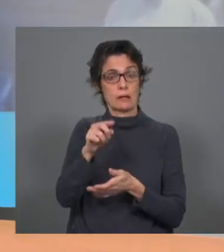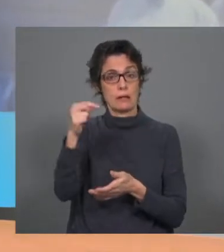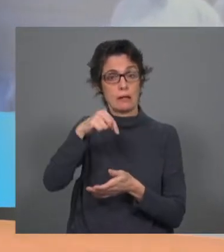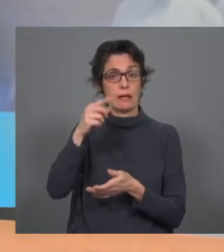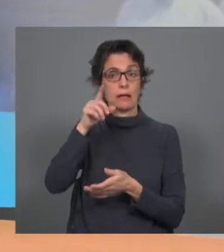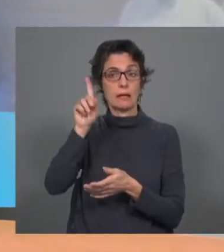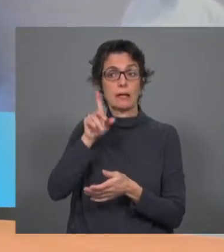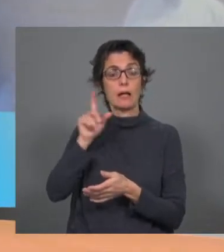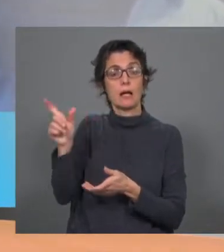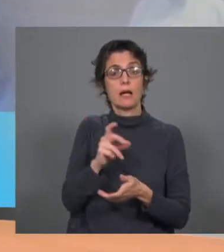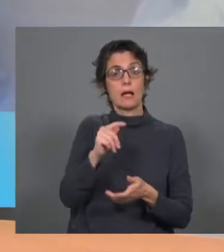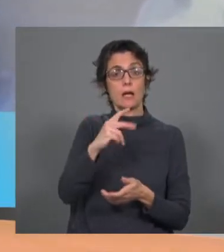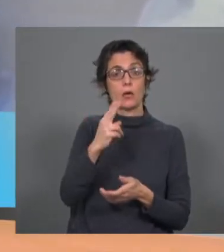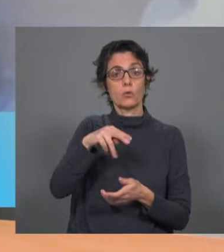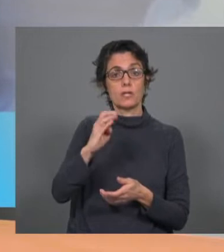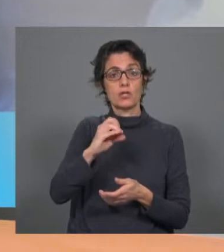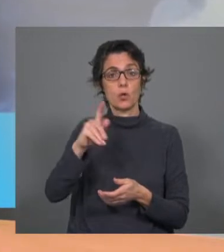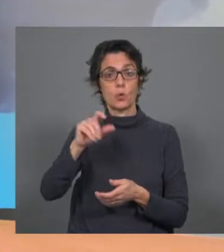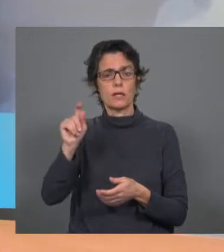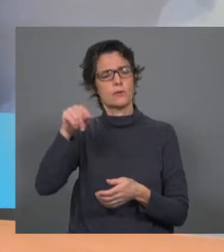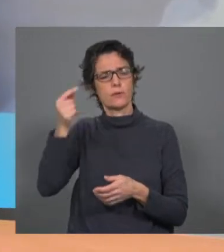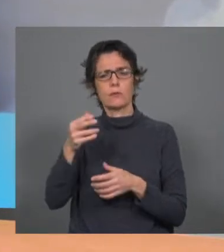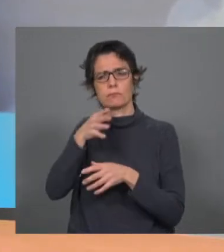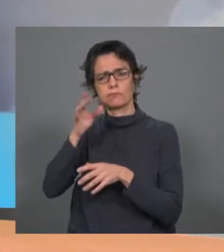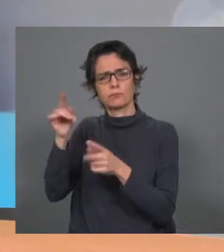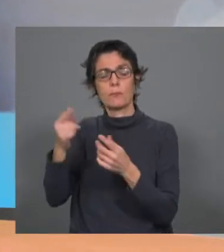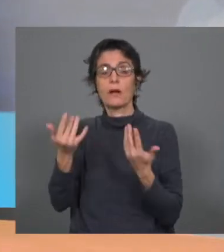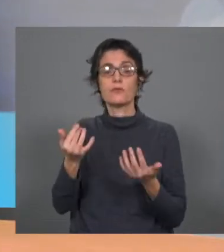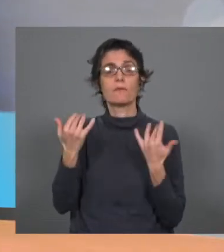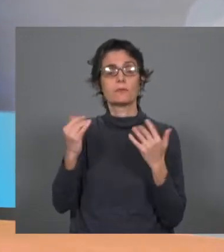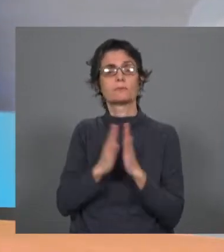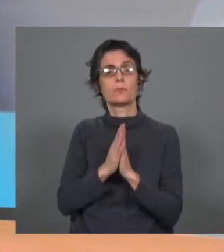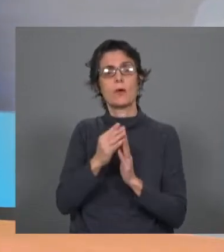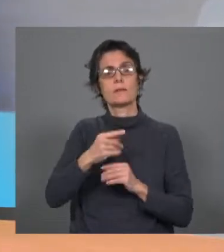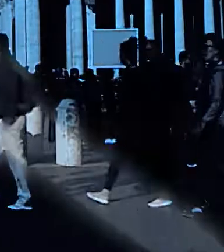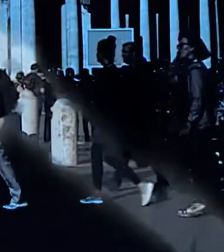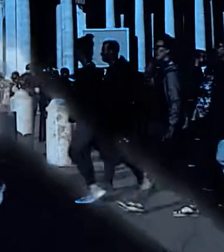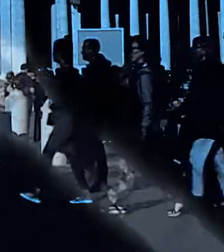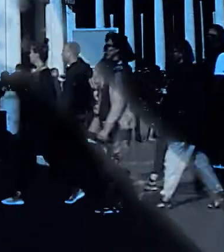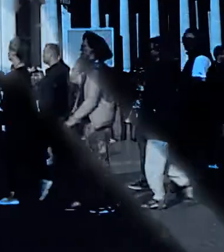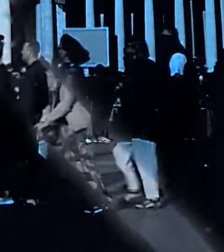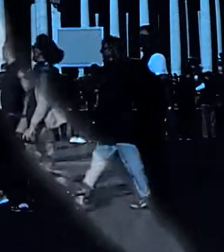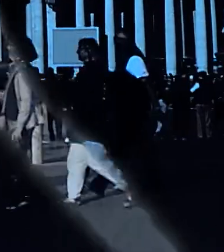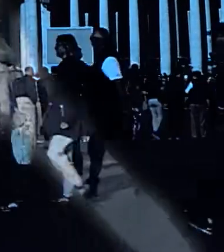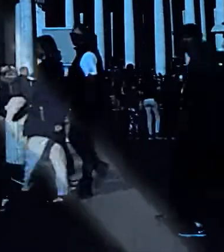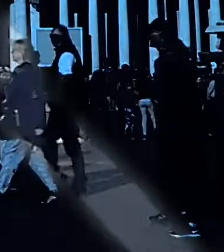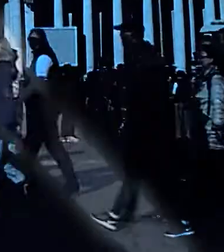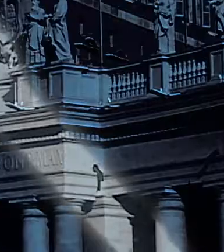Lourenço, com quem vamos conversar dentro de momentos. Para já, ficamos com a Semana do Papa.